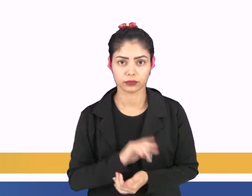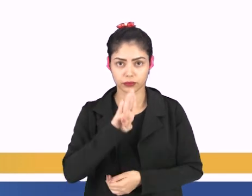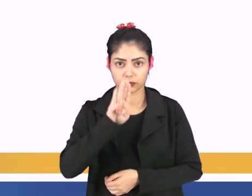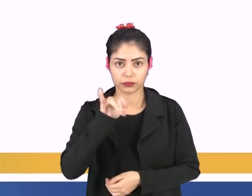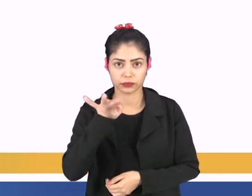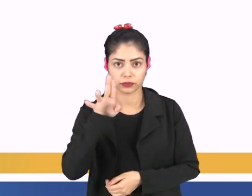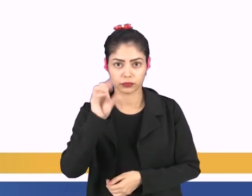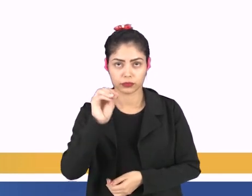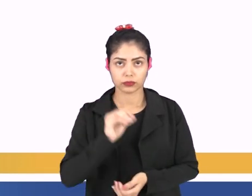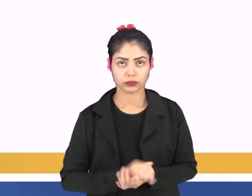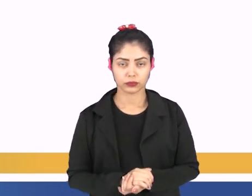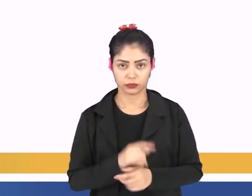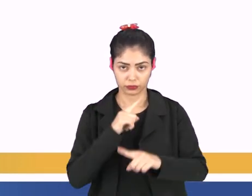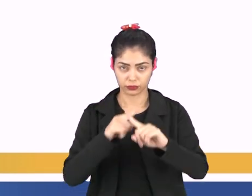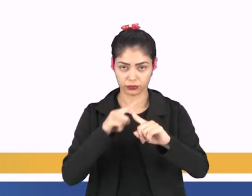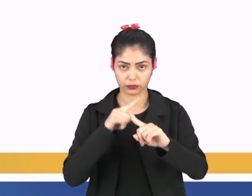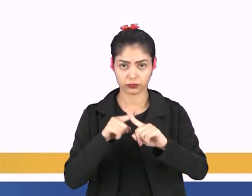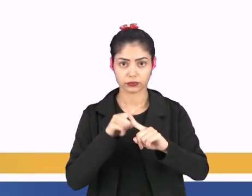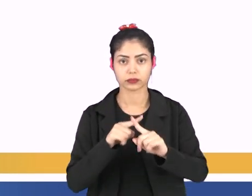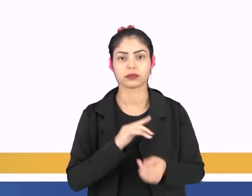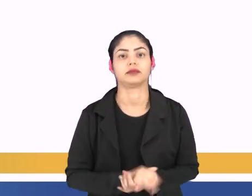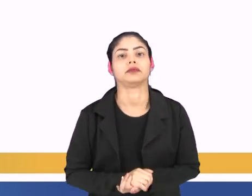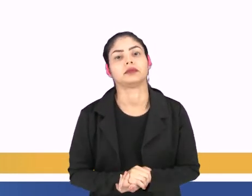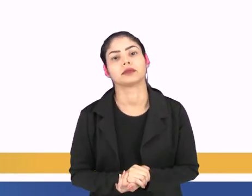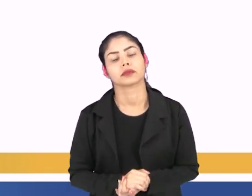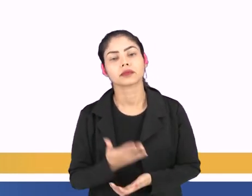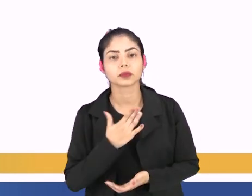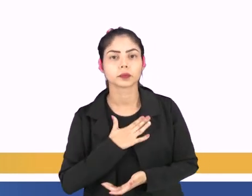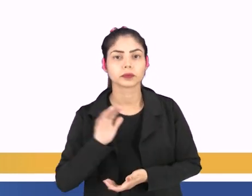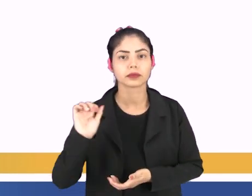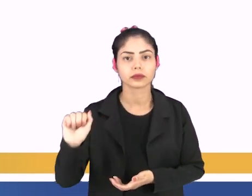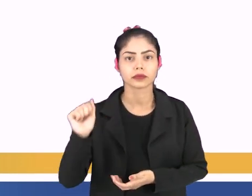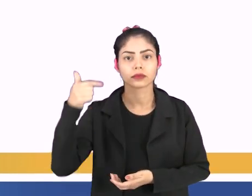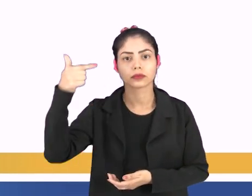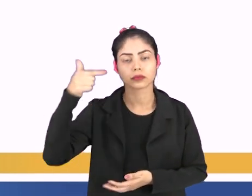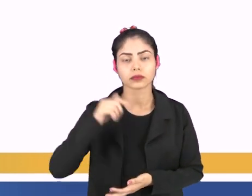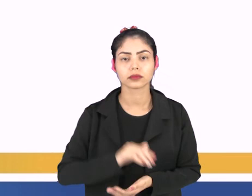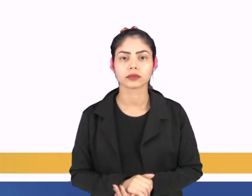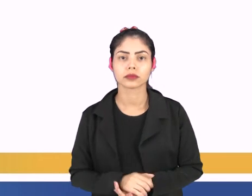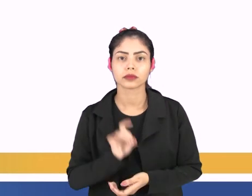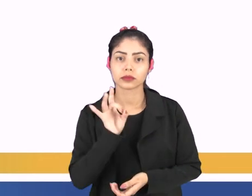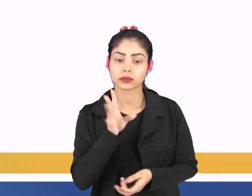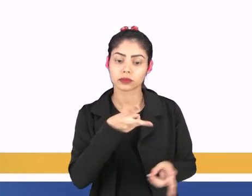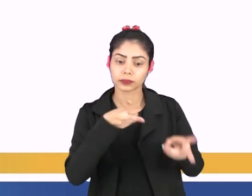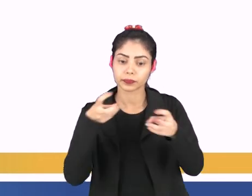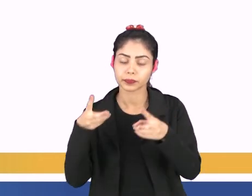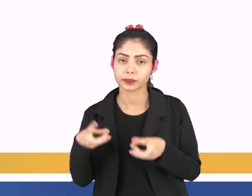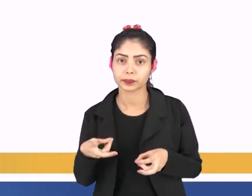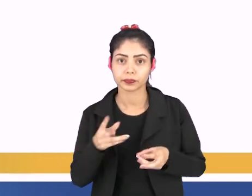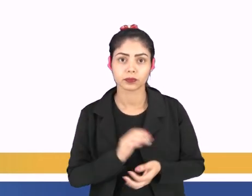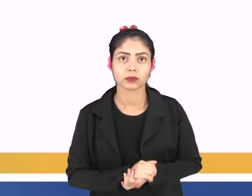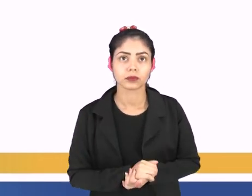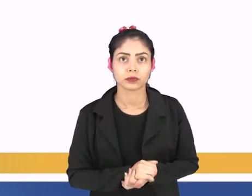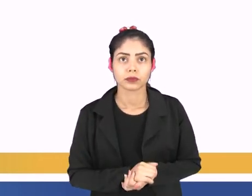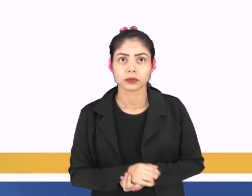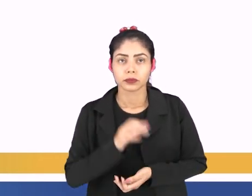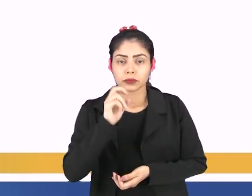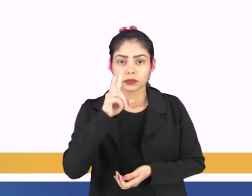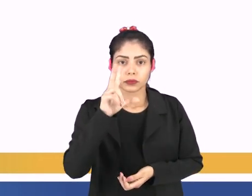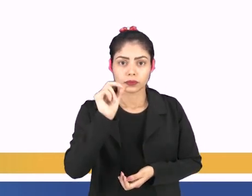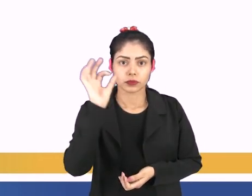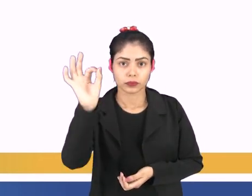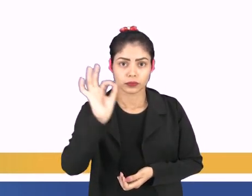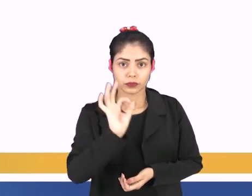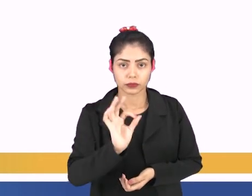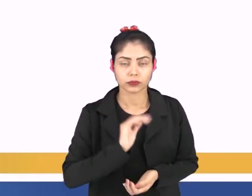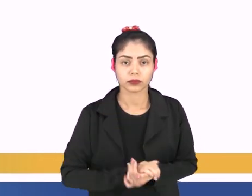binômio, vezes, lembre-se que o meu A ao quadrado, é só observar que ele tem 50% de